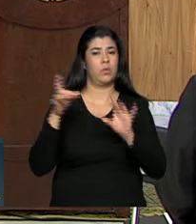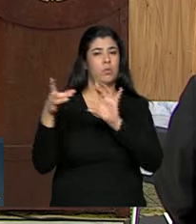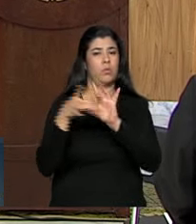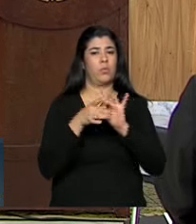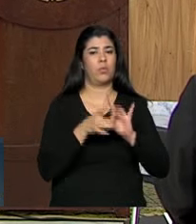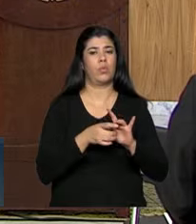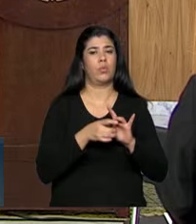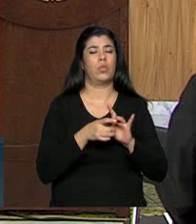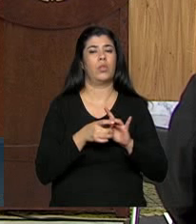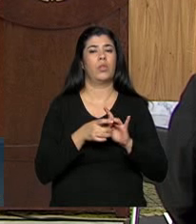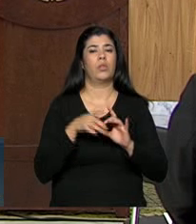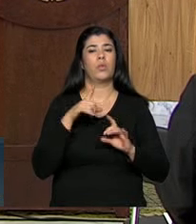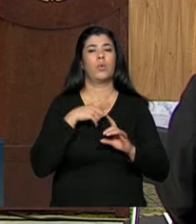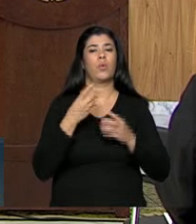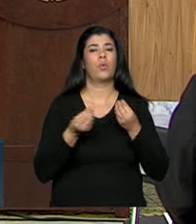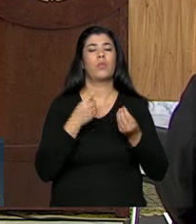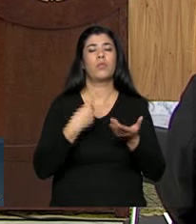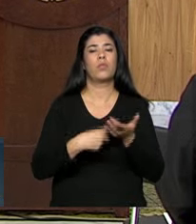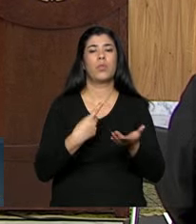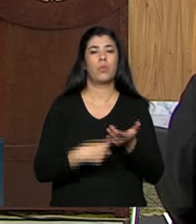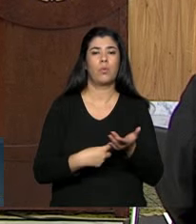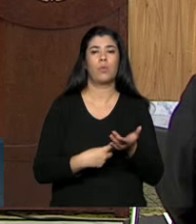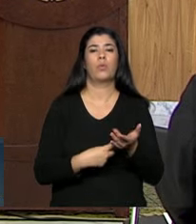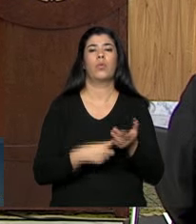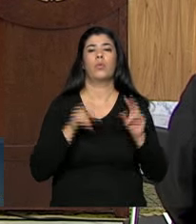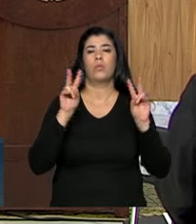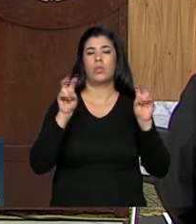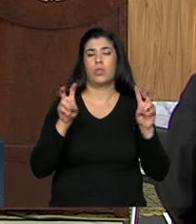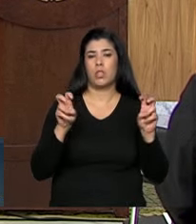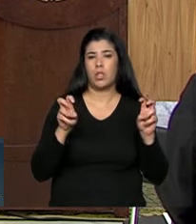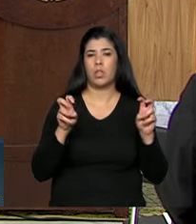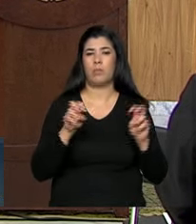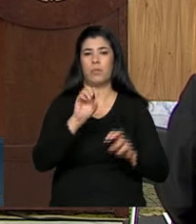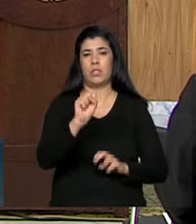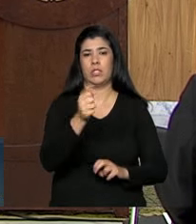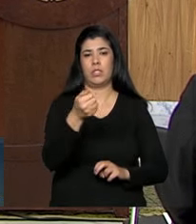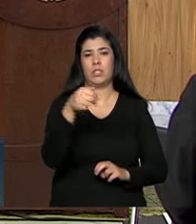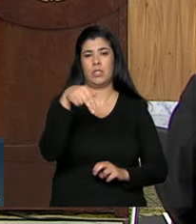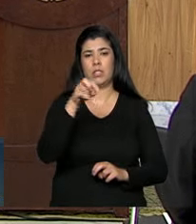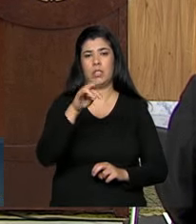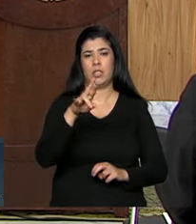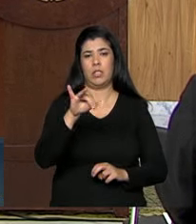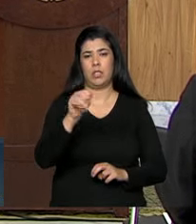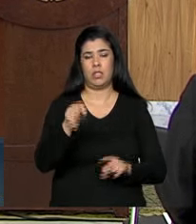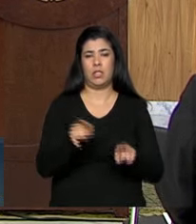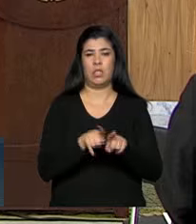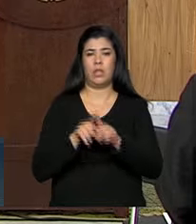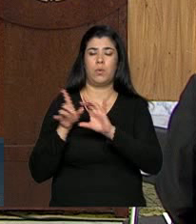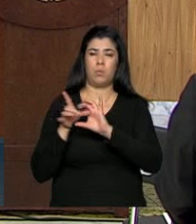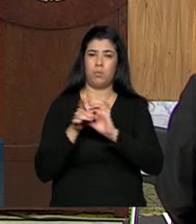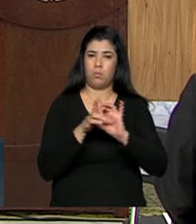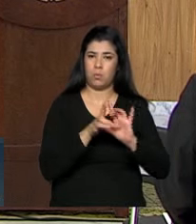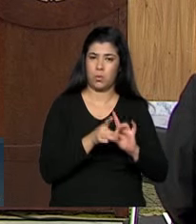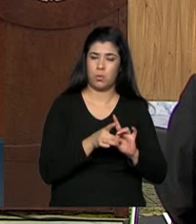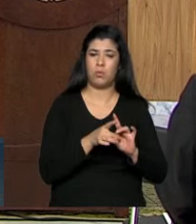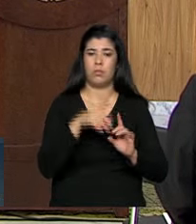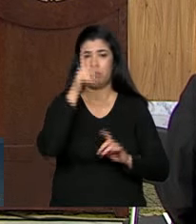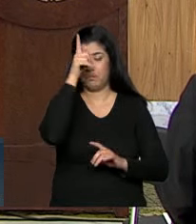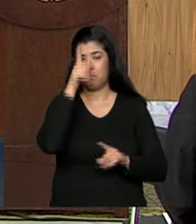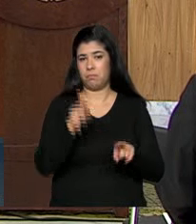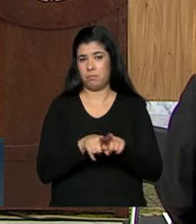Europeia de um acordo sobre temas sanitários e fitossanitários. Além dessa